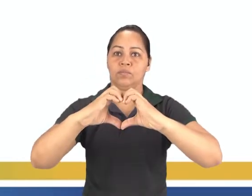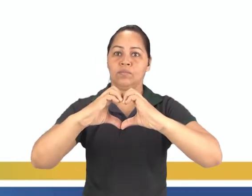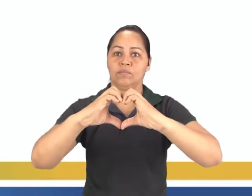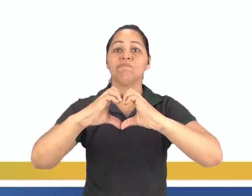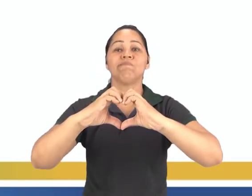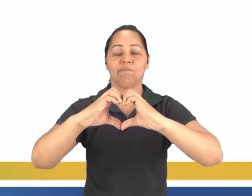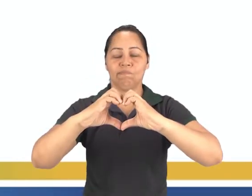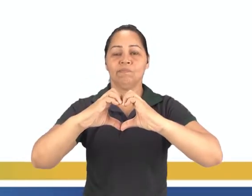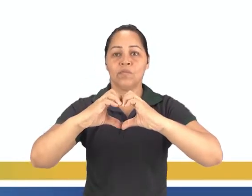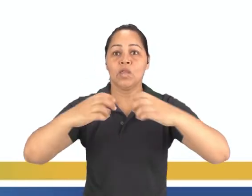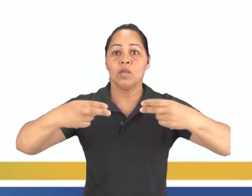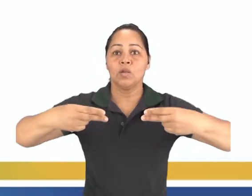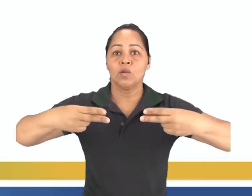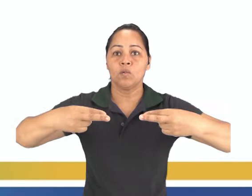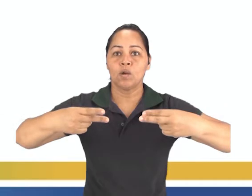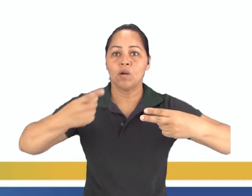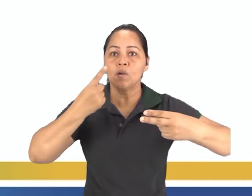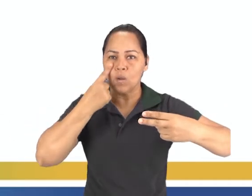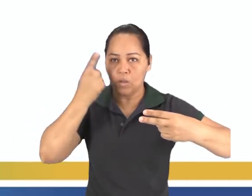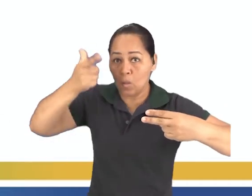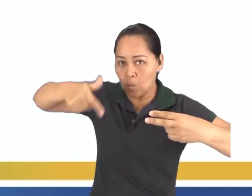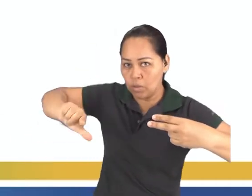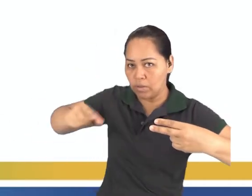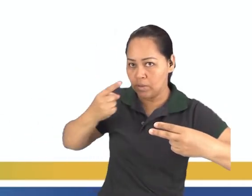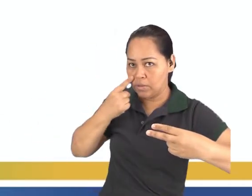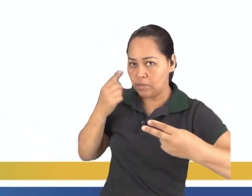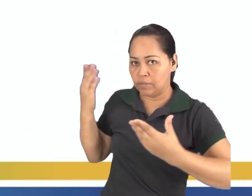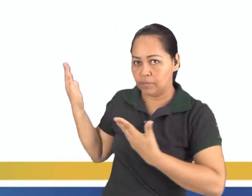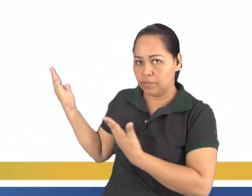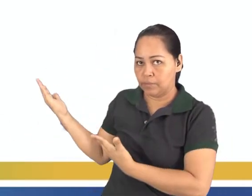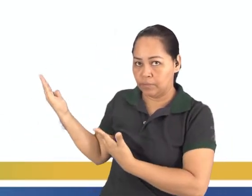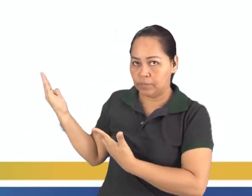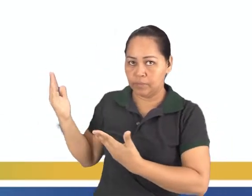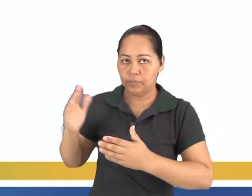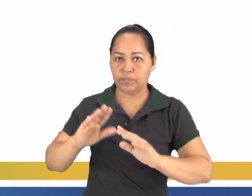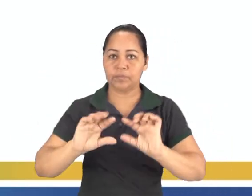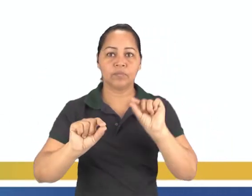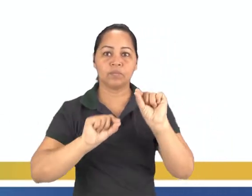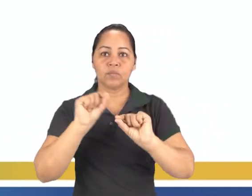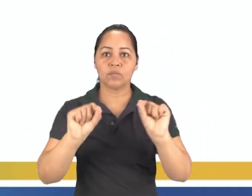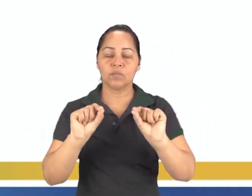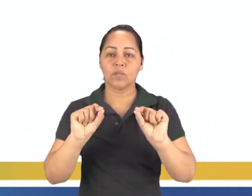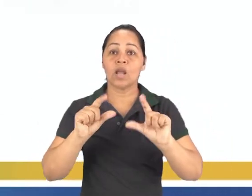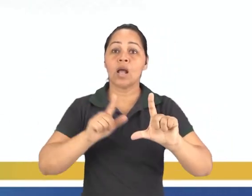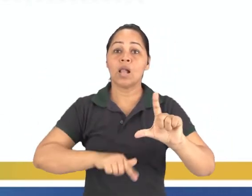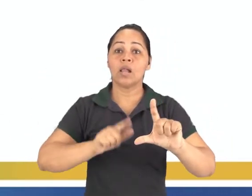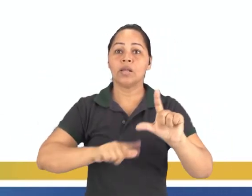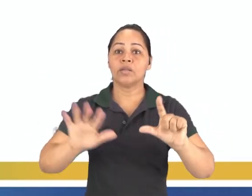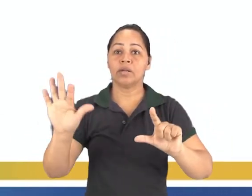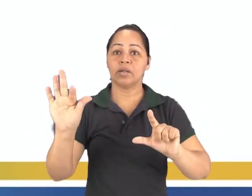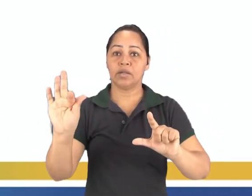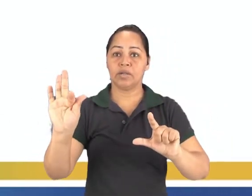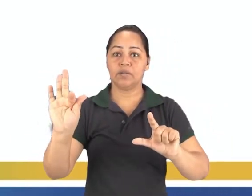pontos. Observe aí na outra figura. Estão vendo como a simetria de reflexão